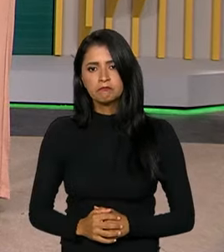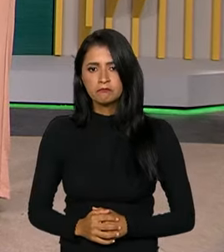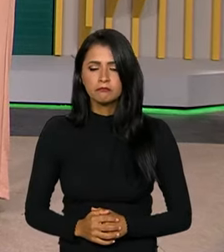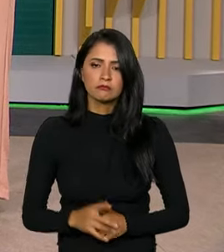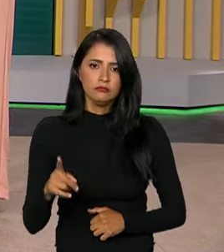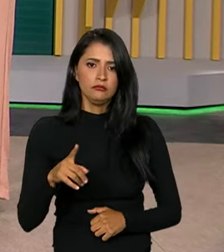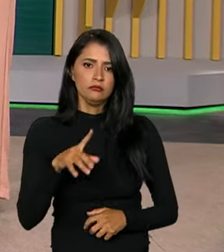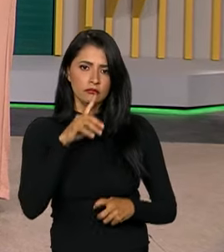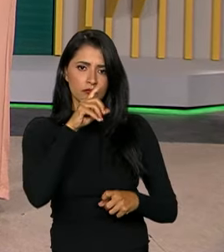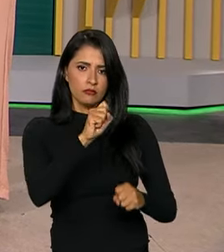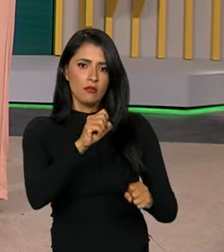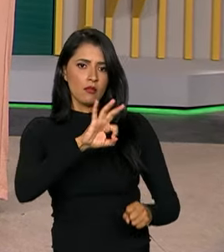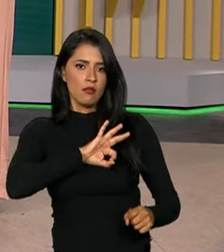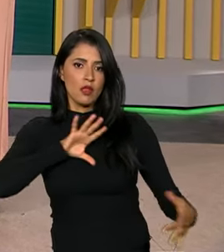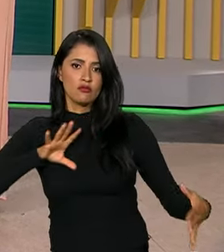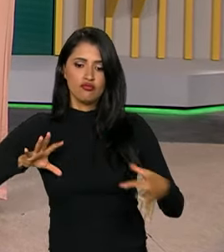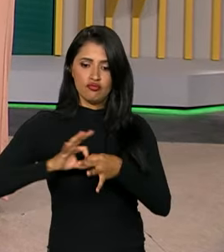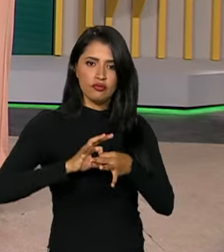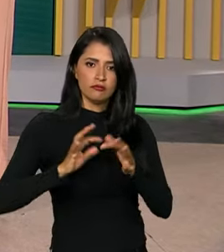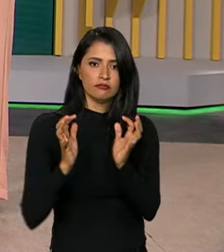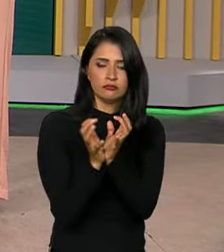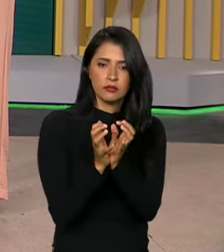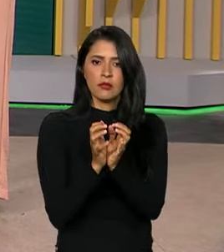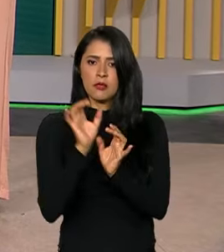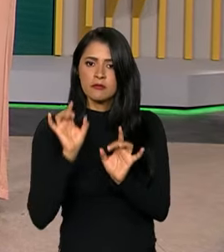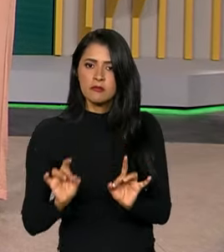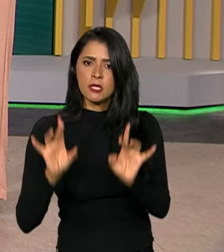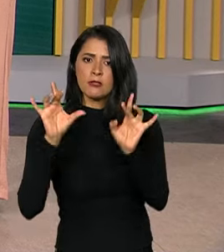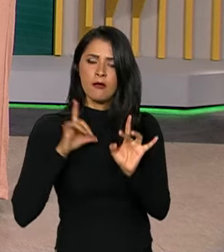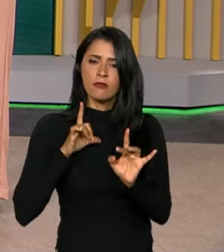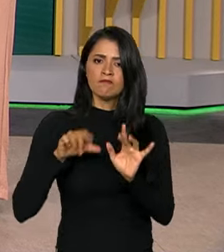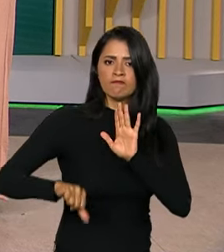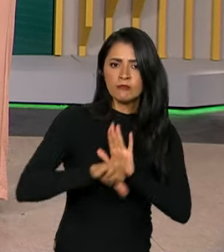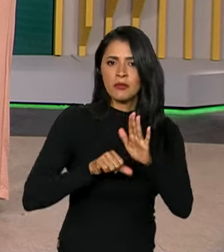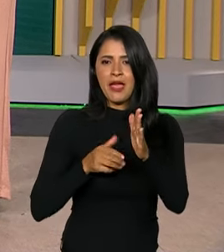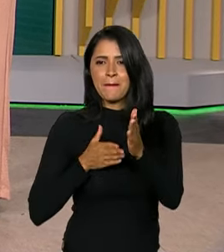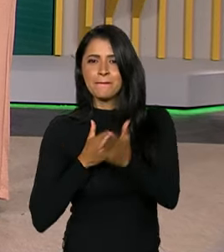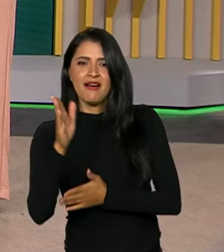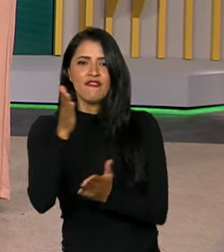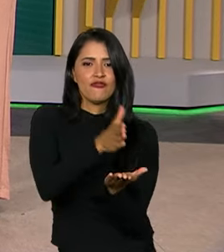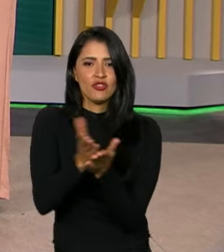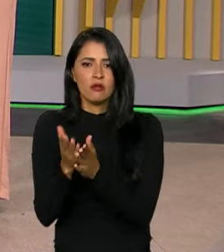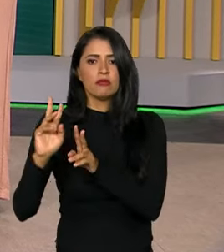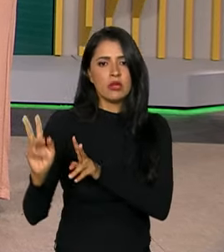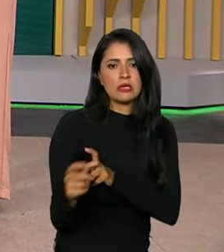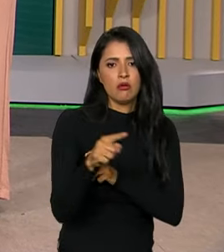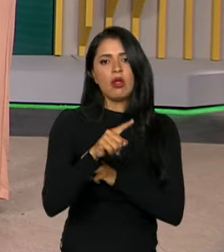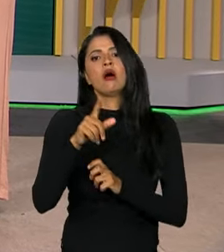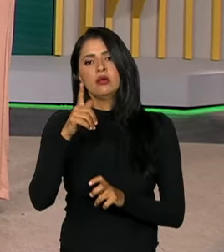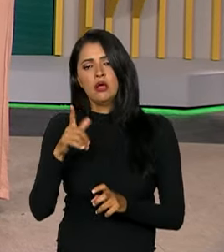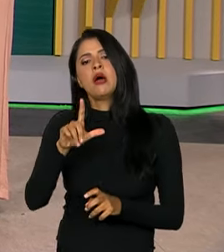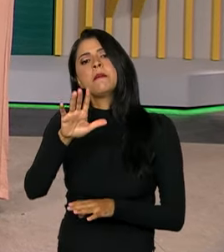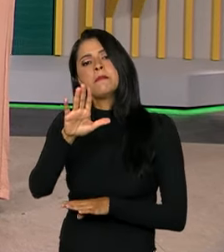Uma força policial unificada, especializada em crimes que ultrapassam fronteiras, como a exploração ilegal da Amazônia, o